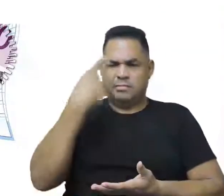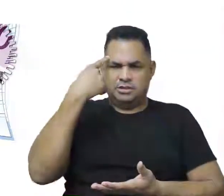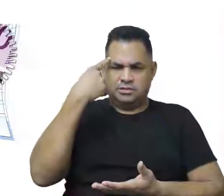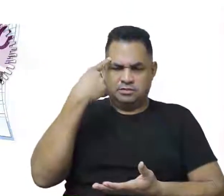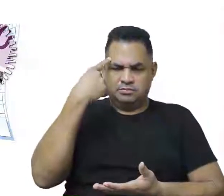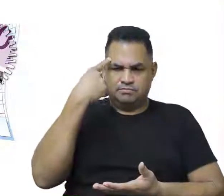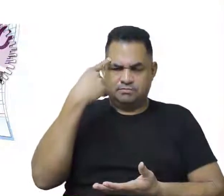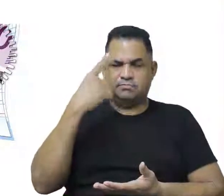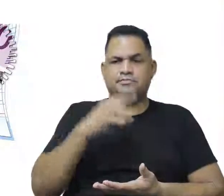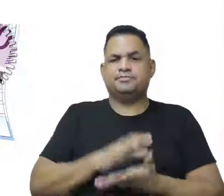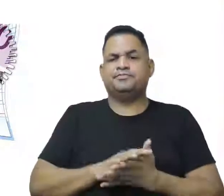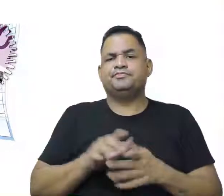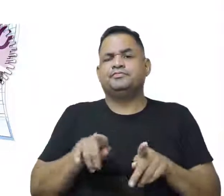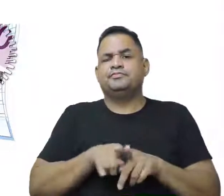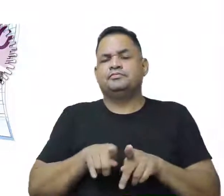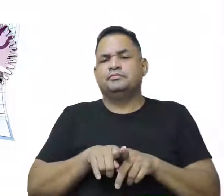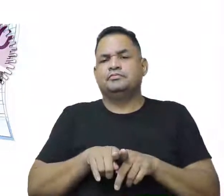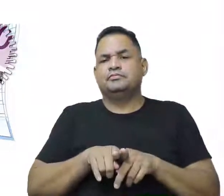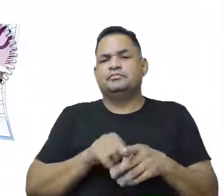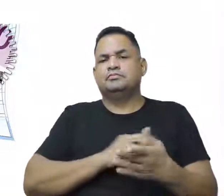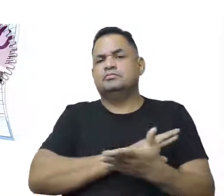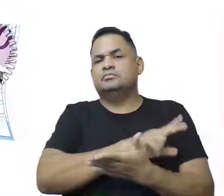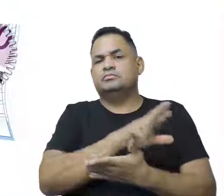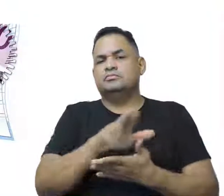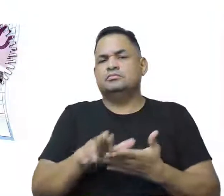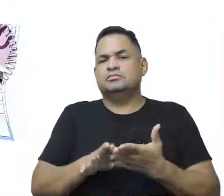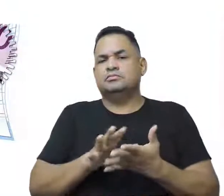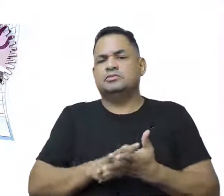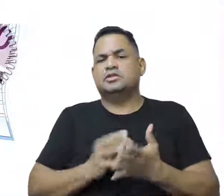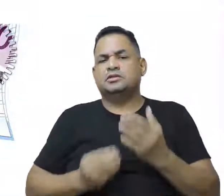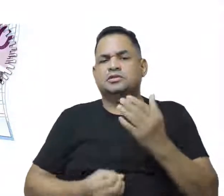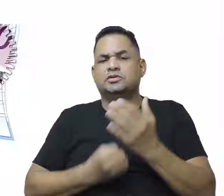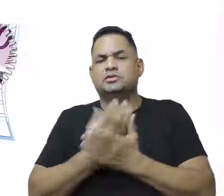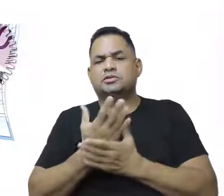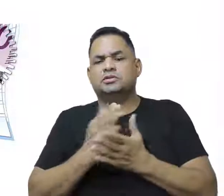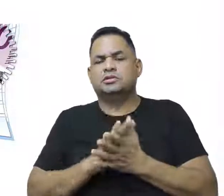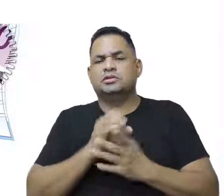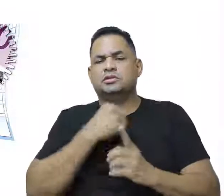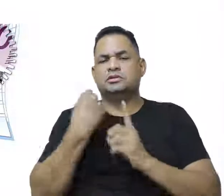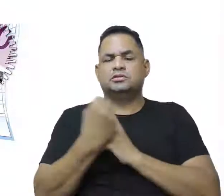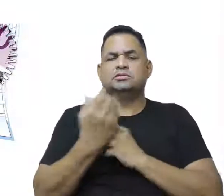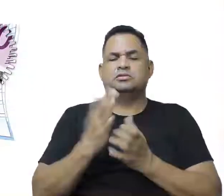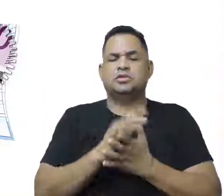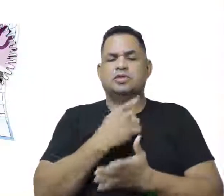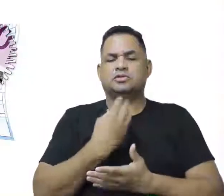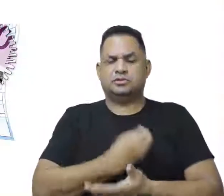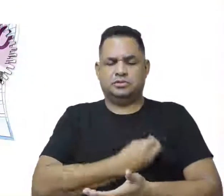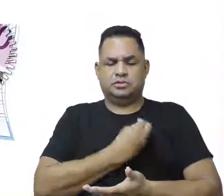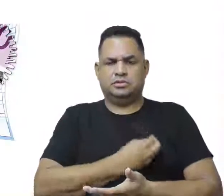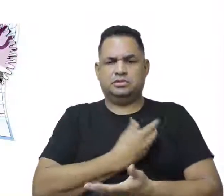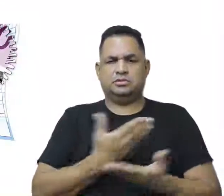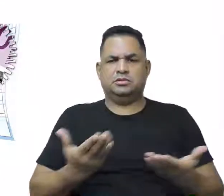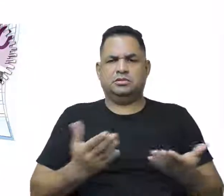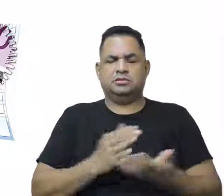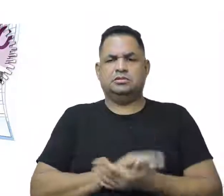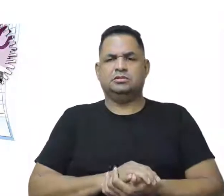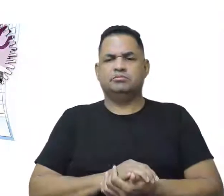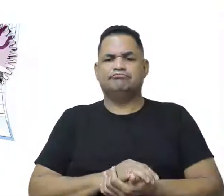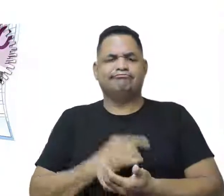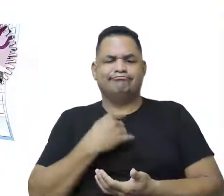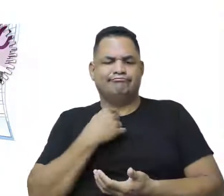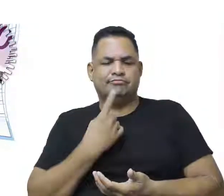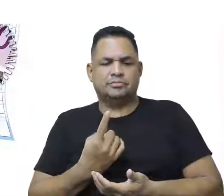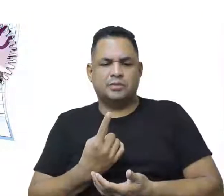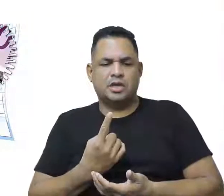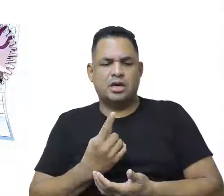pensar, ele tem aí várias raízes capitalistas dessa sociedade da qual a gente faz parte. Então, não tem como,